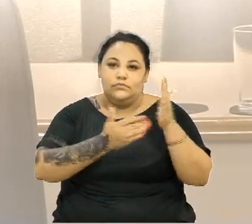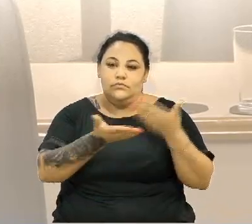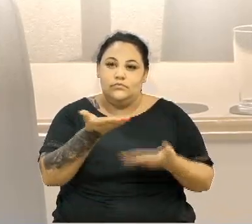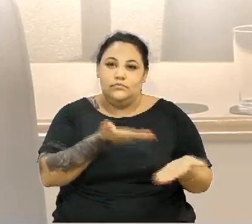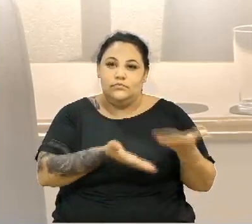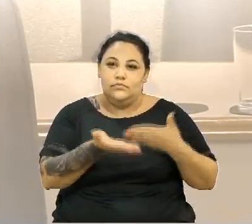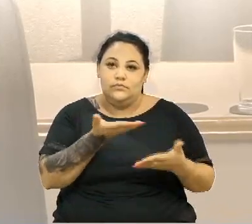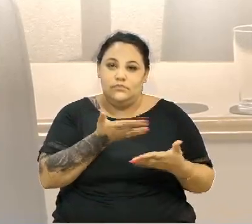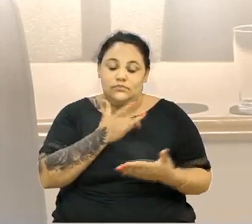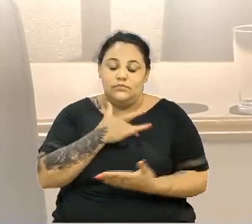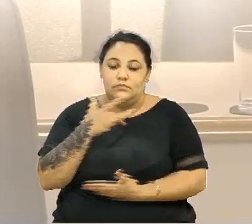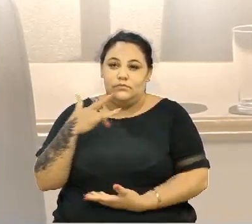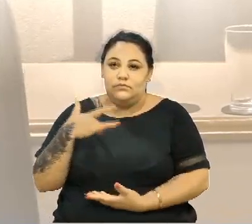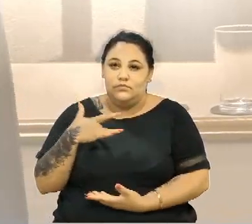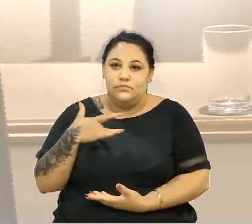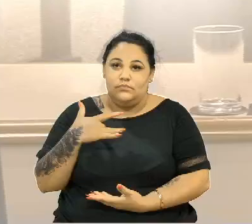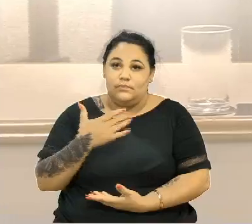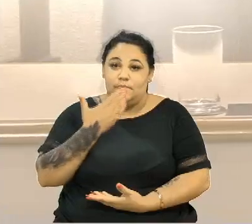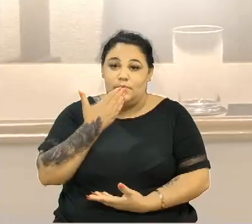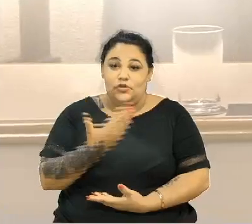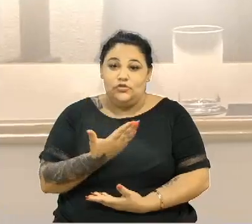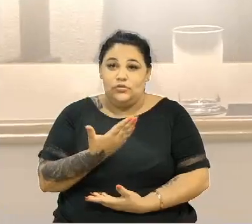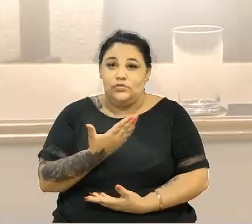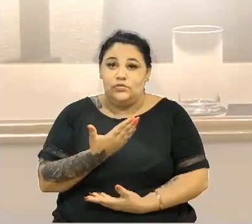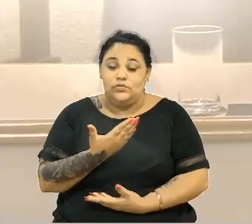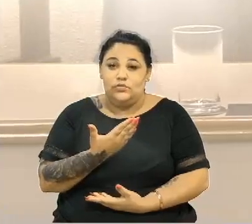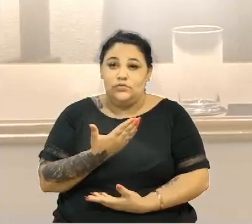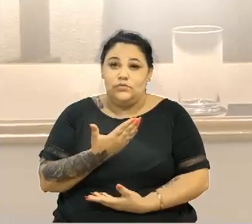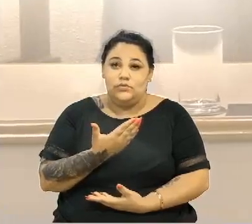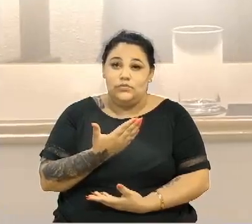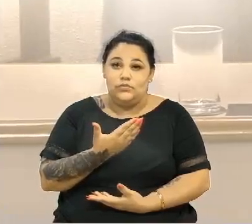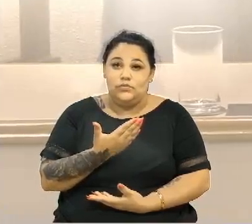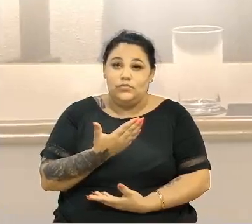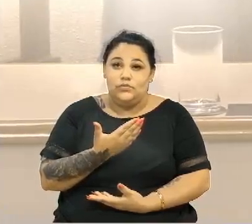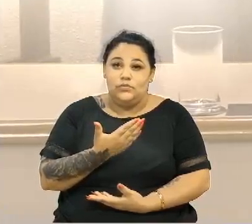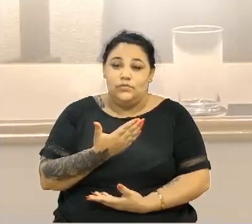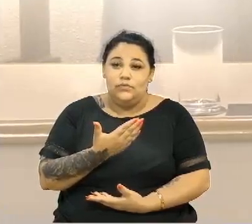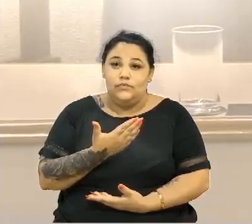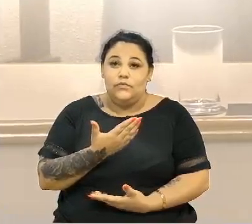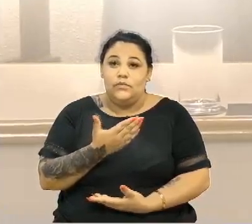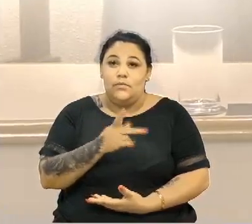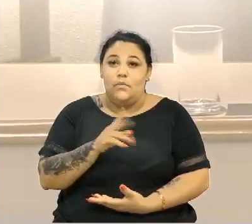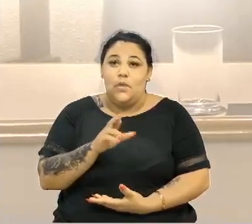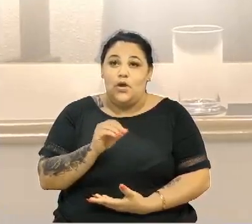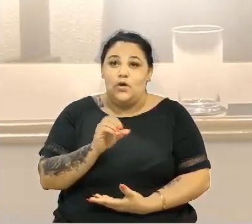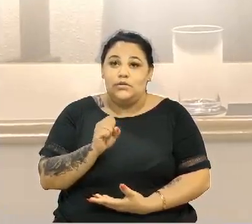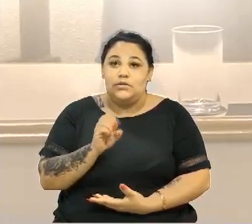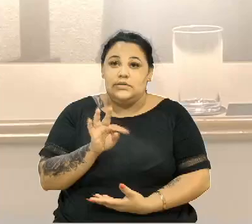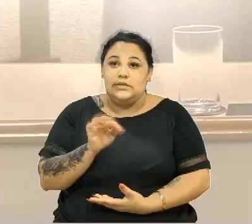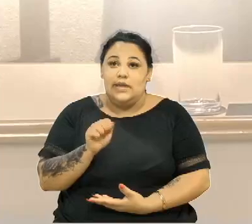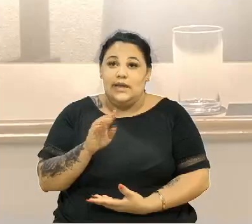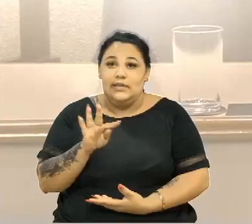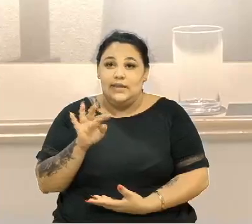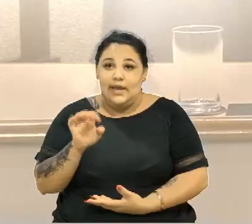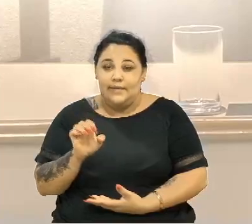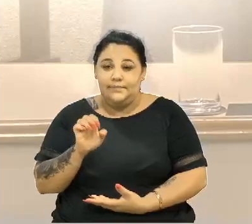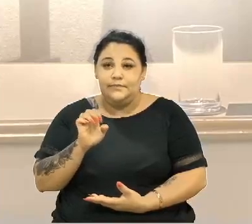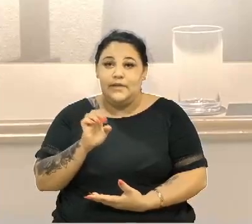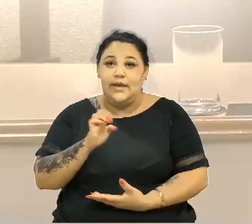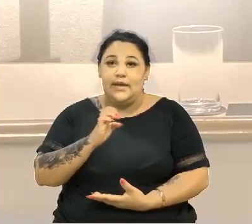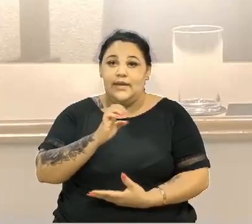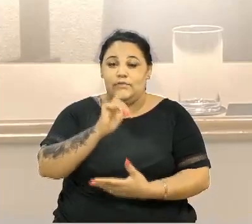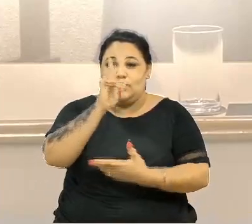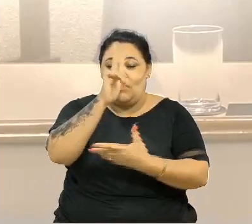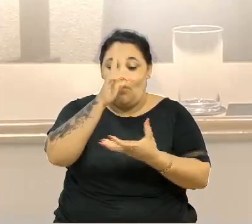de saúde, solicitação de exames de próstata, PSA, exame de sangue, para homens de 50 anos ou